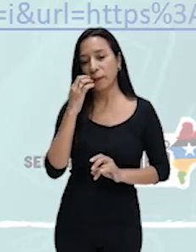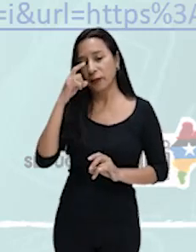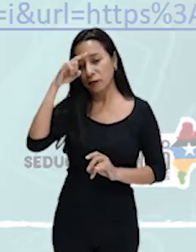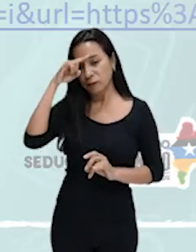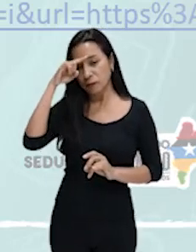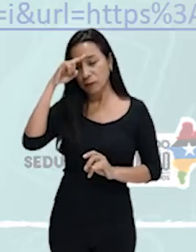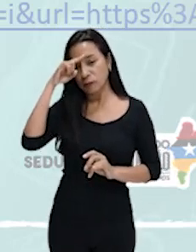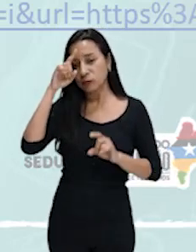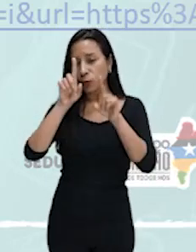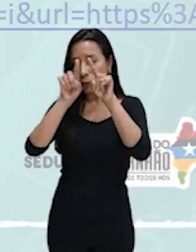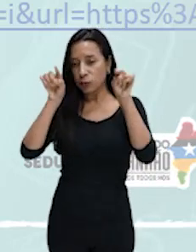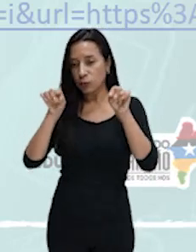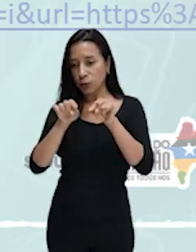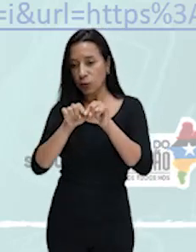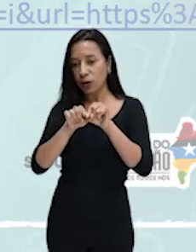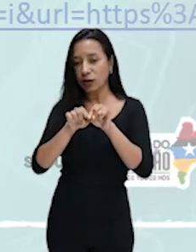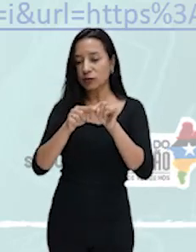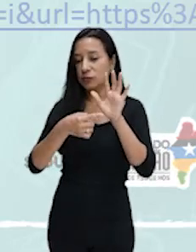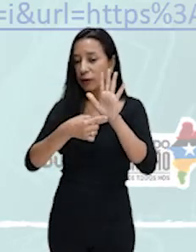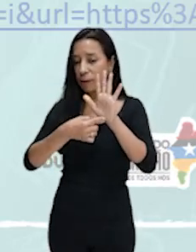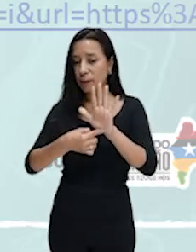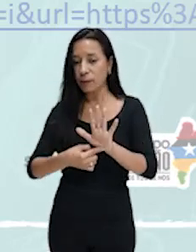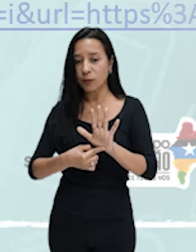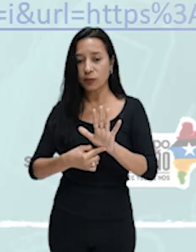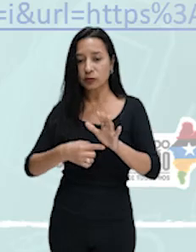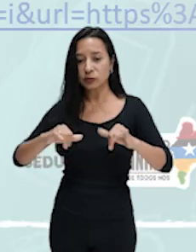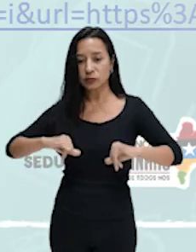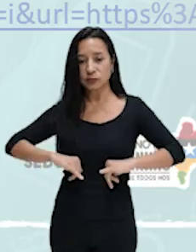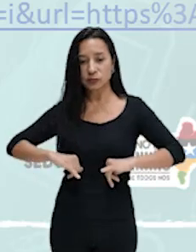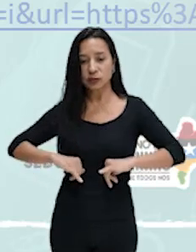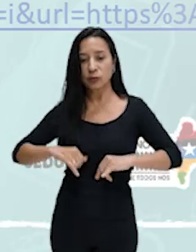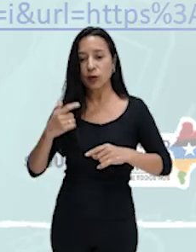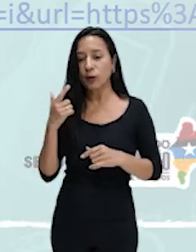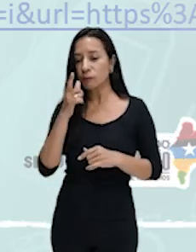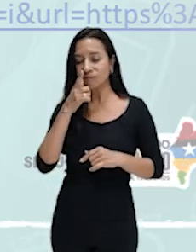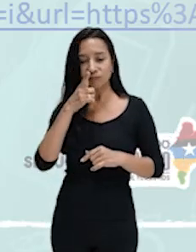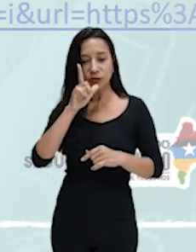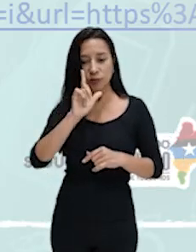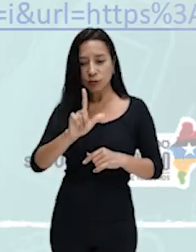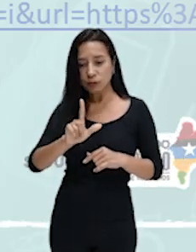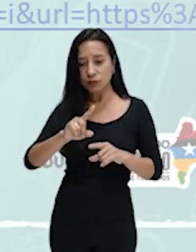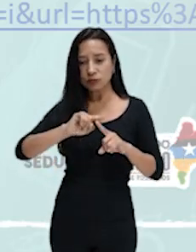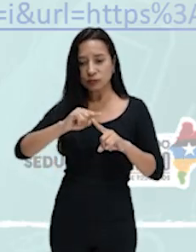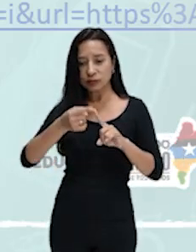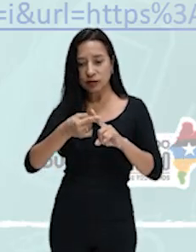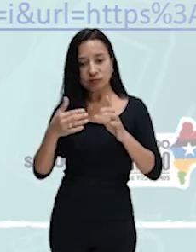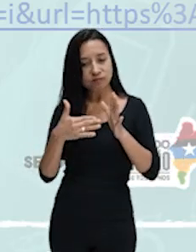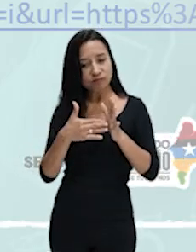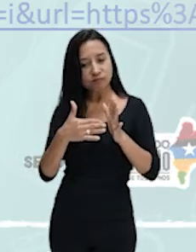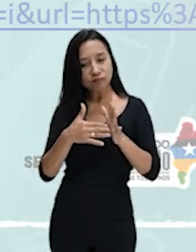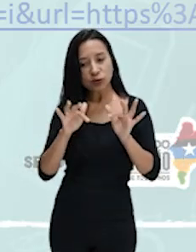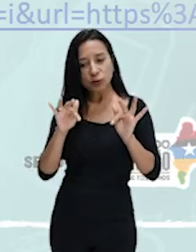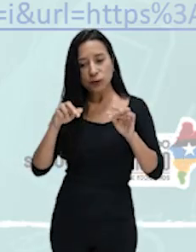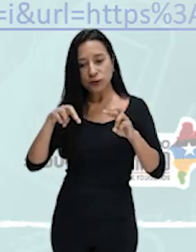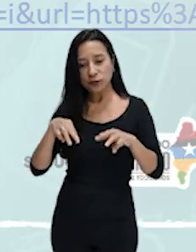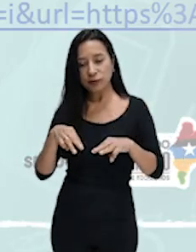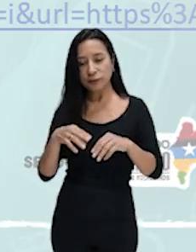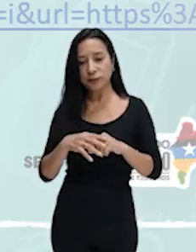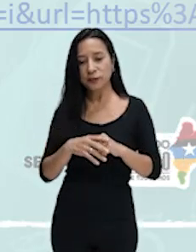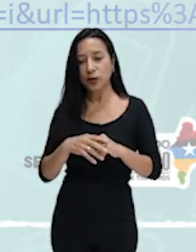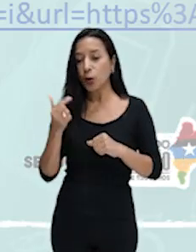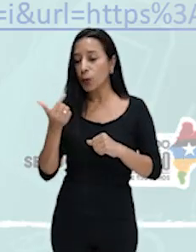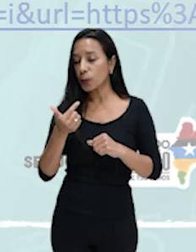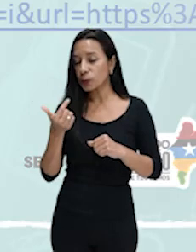Frida retrata o seu sofrimento por não ter conseguido levar a gestação até o final, mais precisamente a do seu segundo